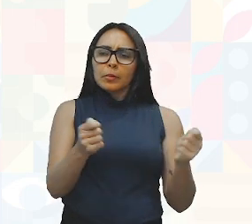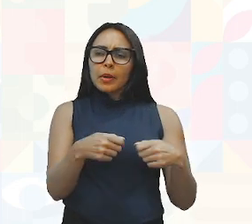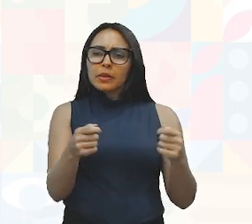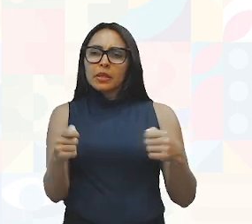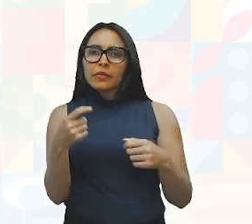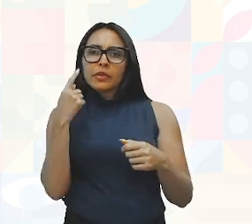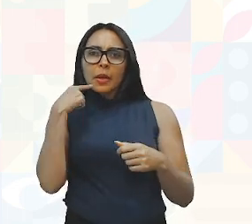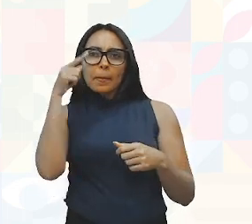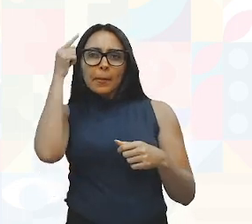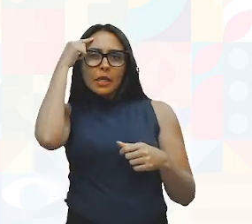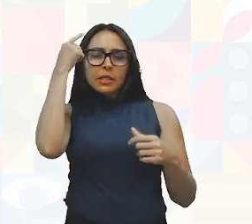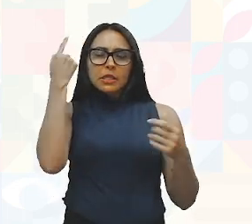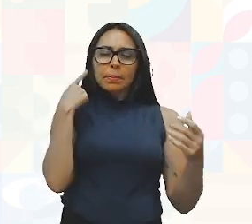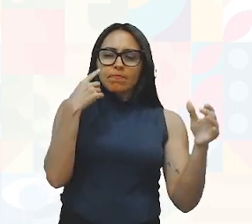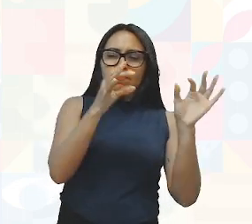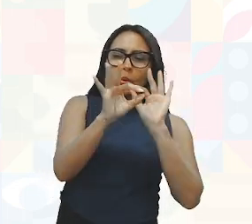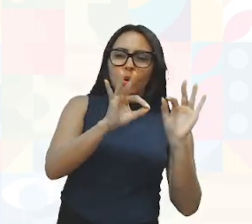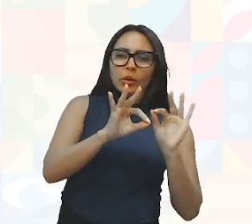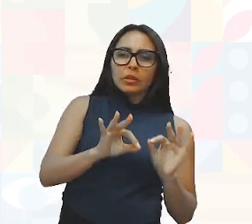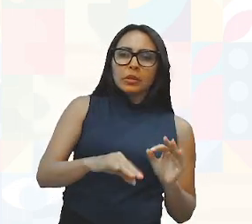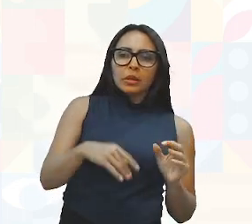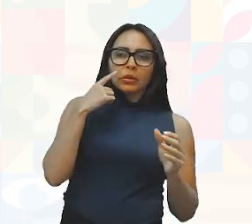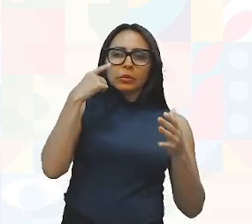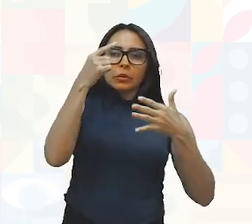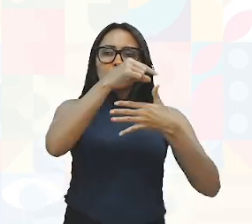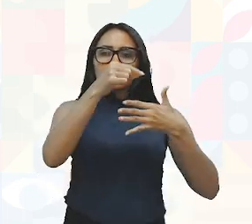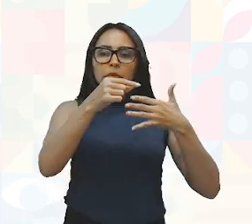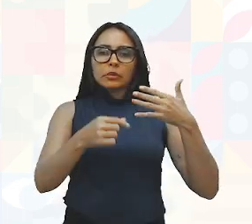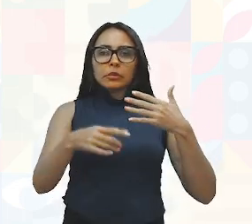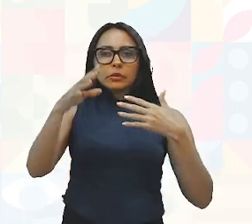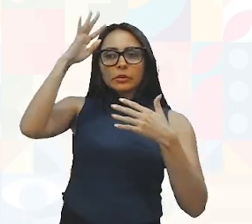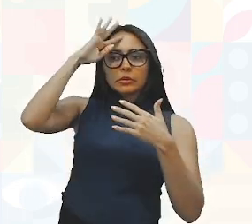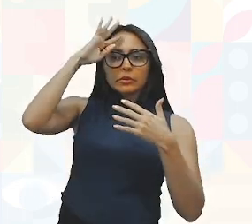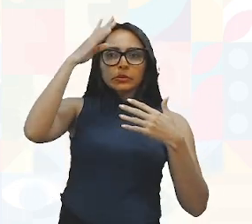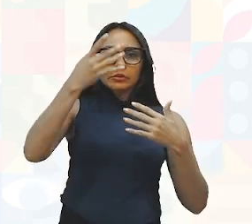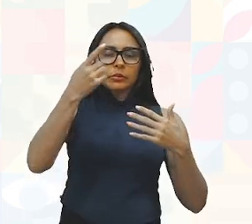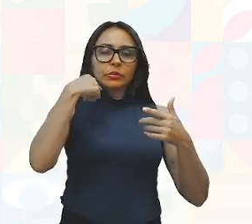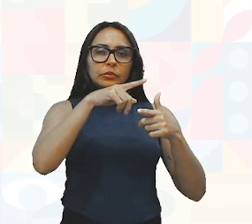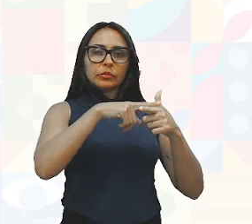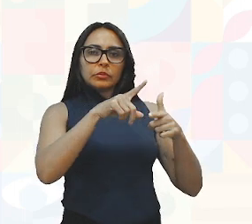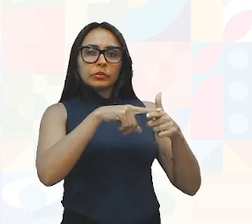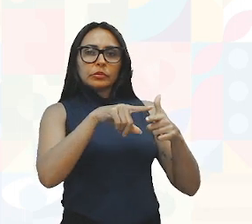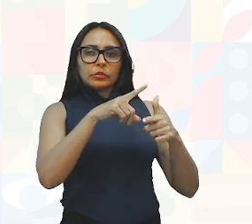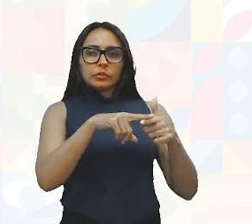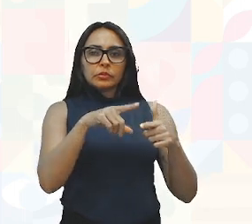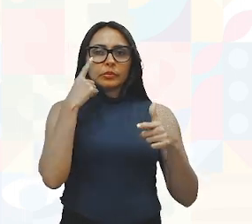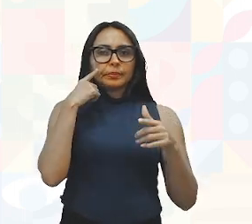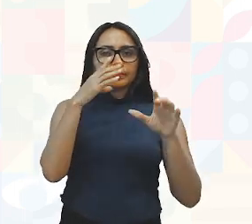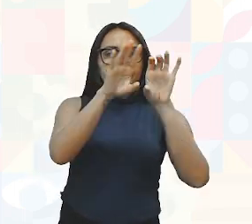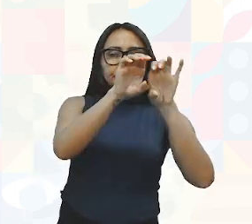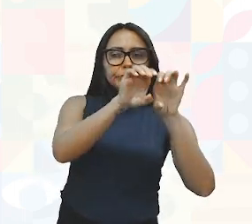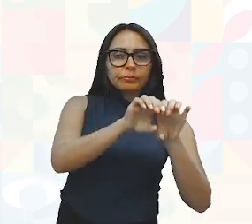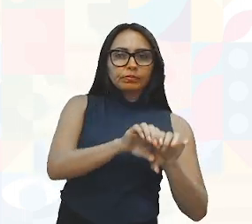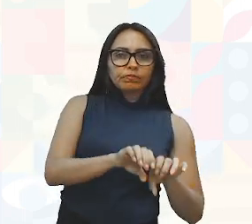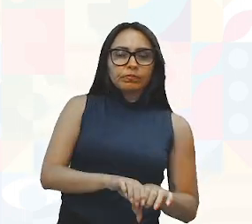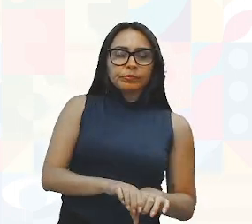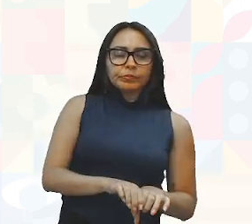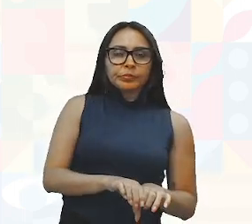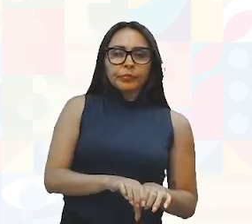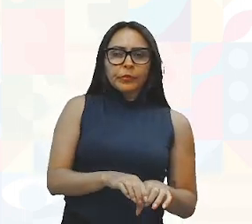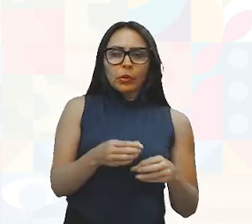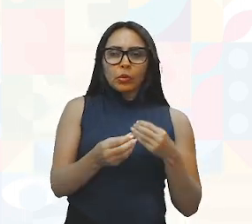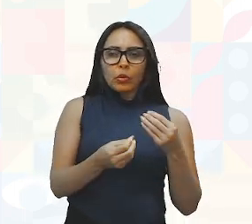como abordagem e resolução de problemas de maneira estruturada. Como formular um